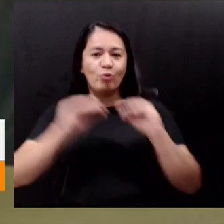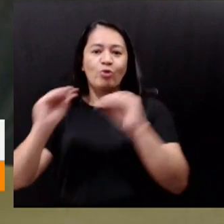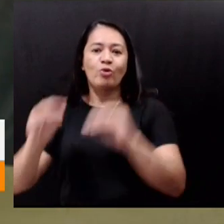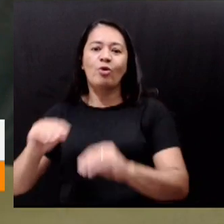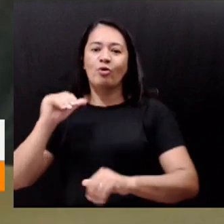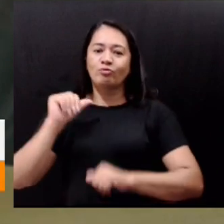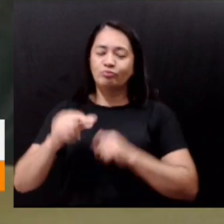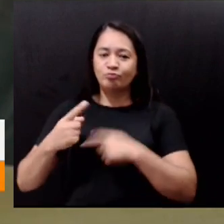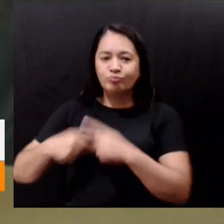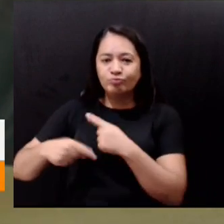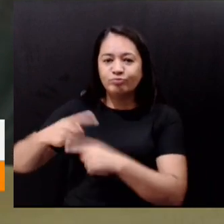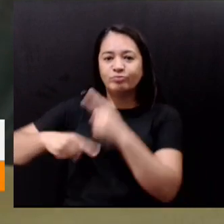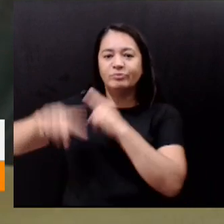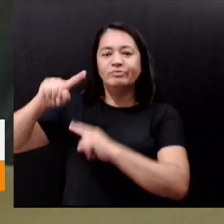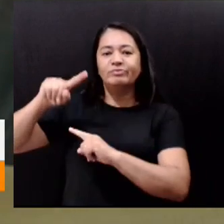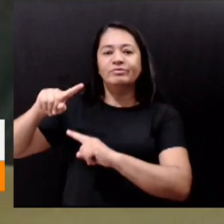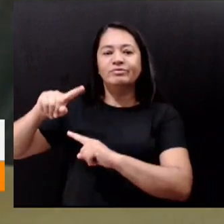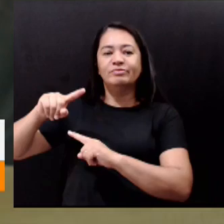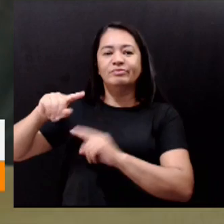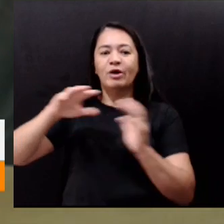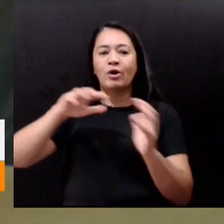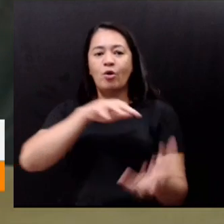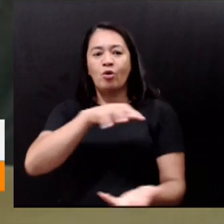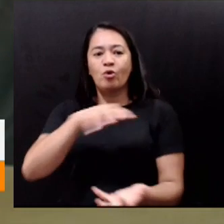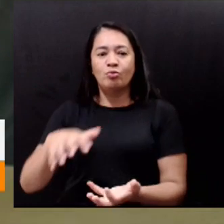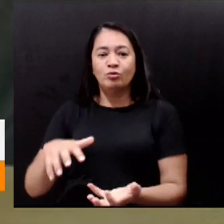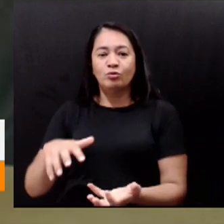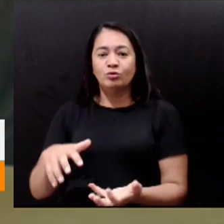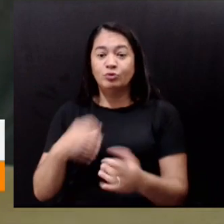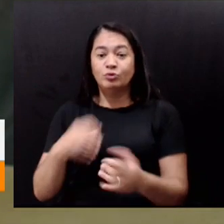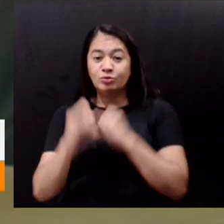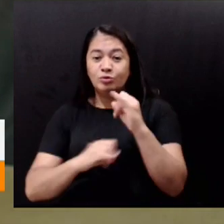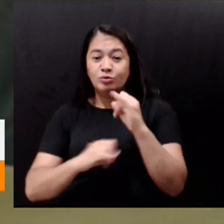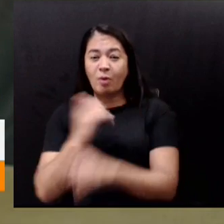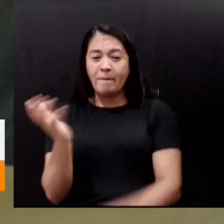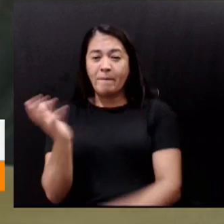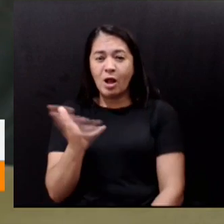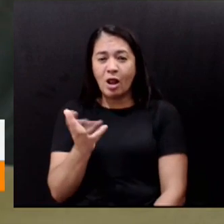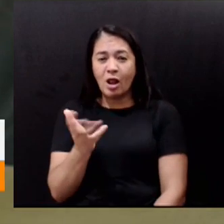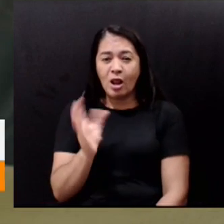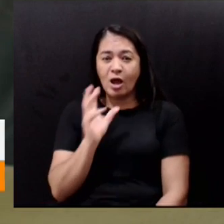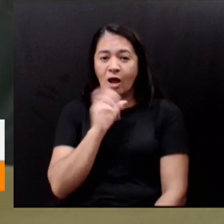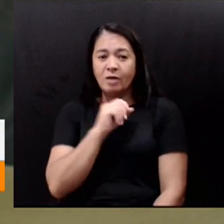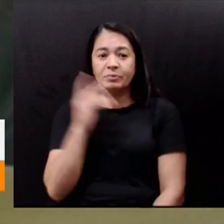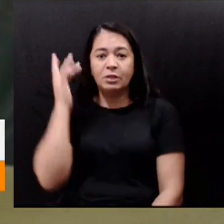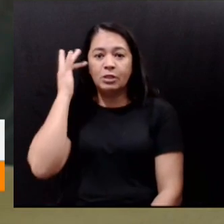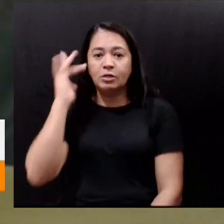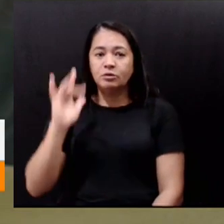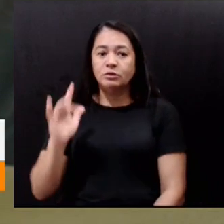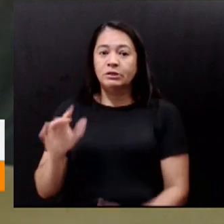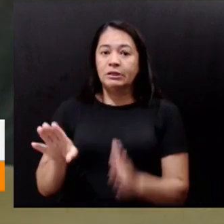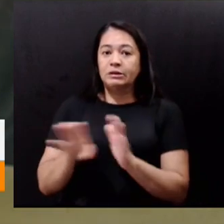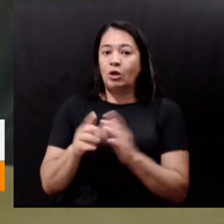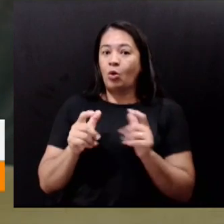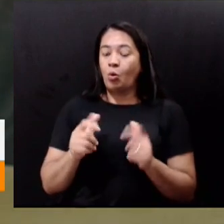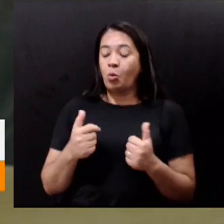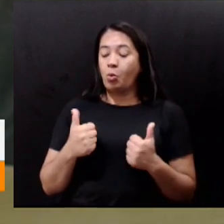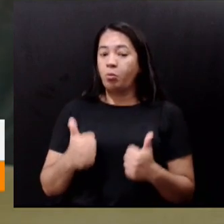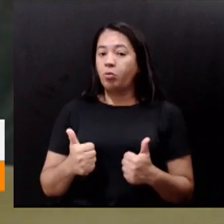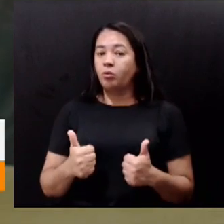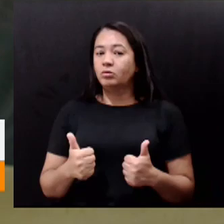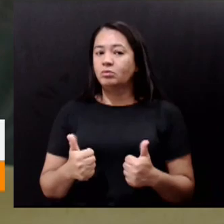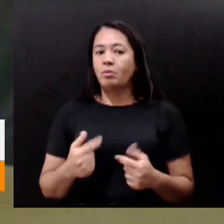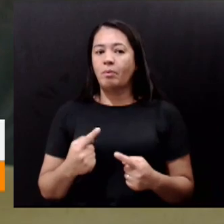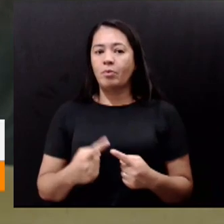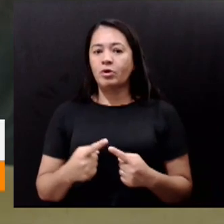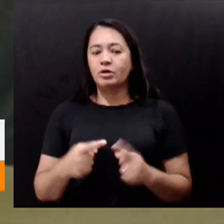para um mundo automatizado e rápido, que eu não sei até que ponto isso fica bom. Quando o Fagner fala,